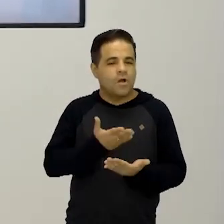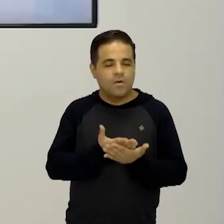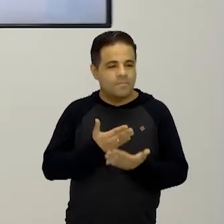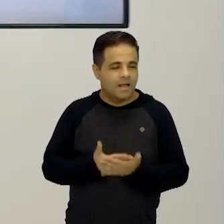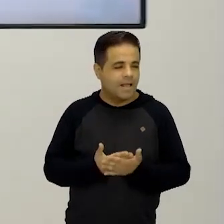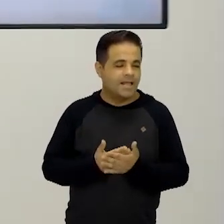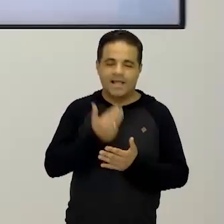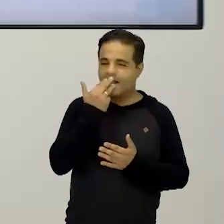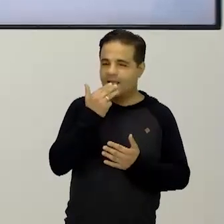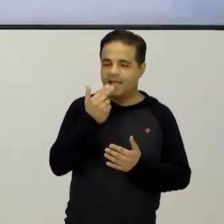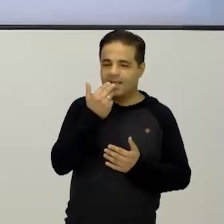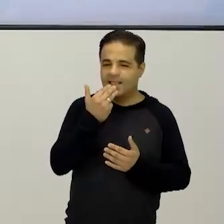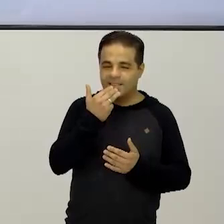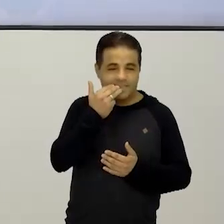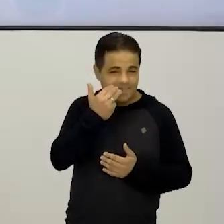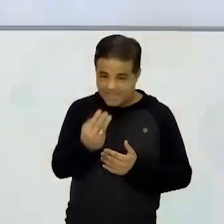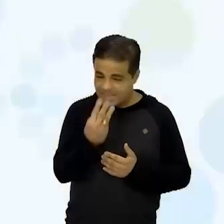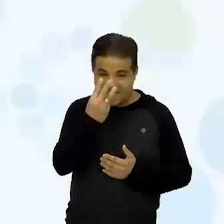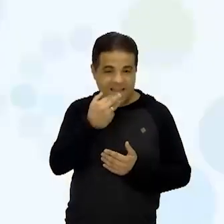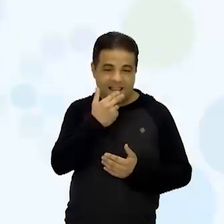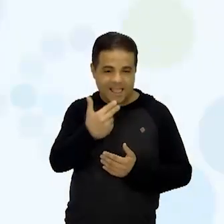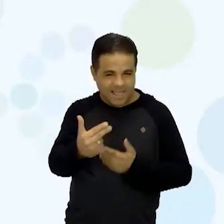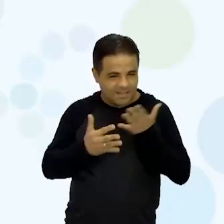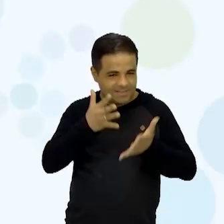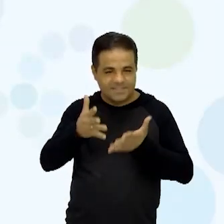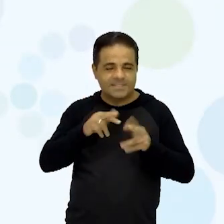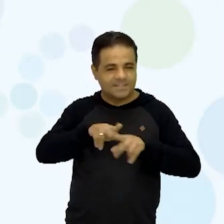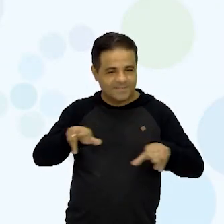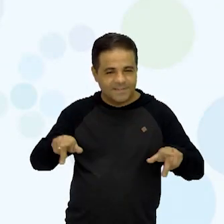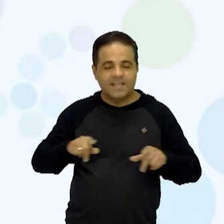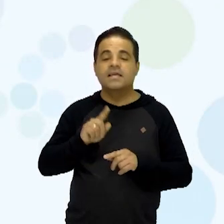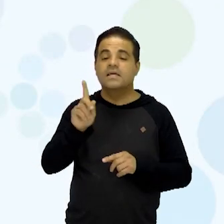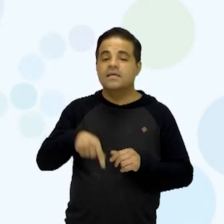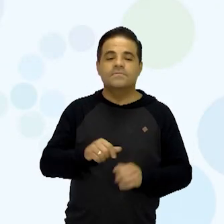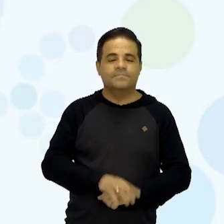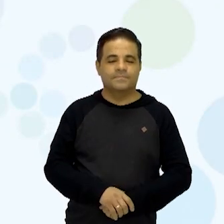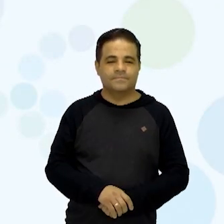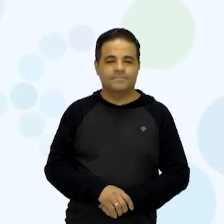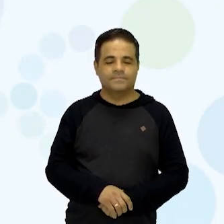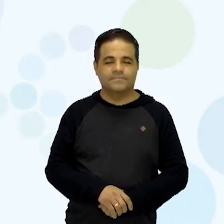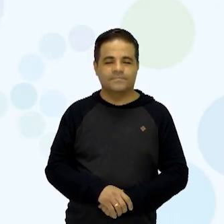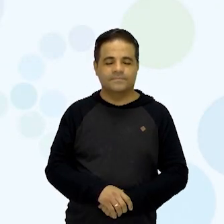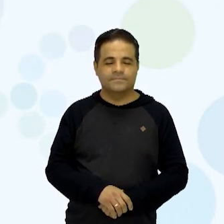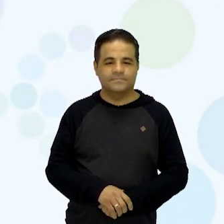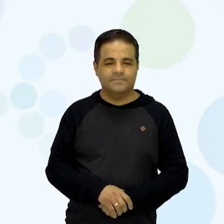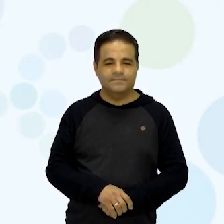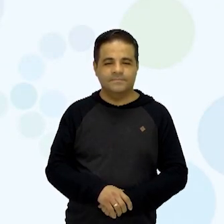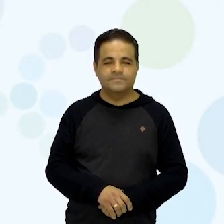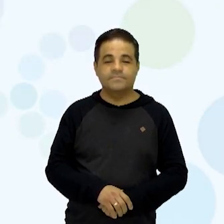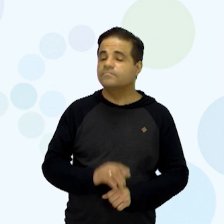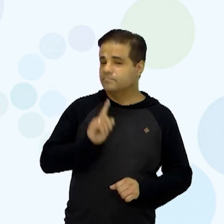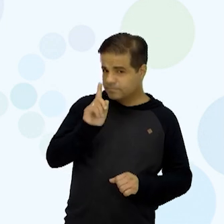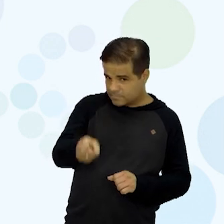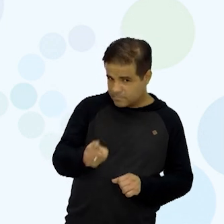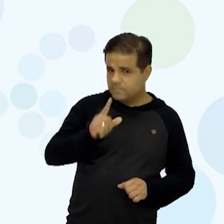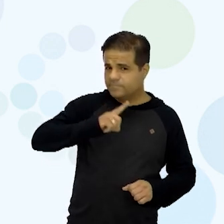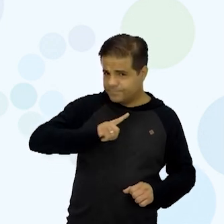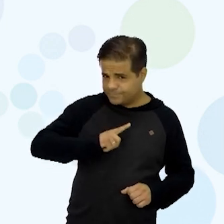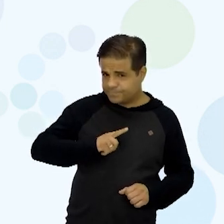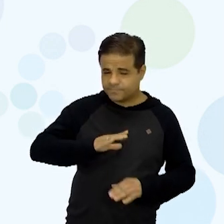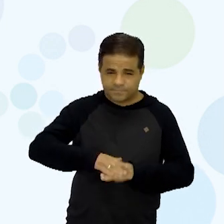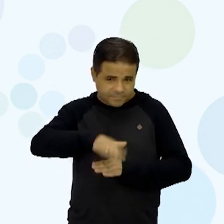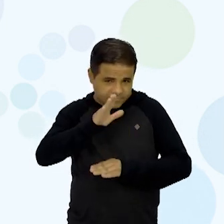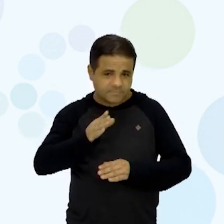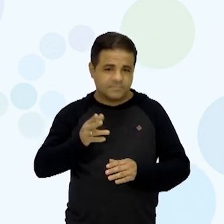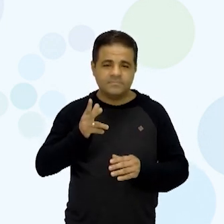we go. And the title of our class is on the screen, tá na tela para vocês. Do we have more similarities or differences? Nós temos